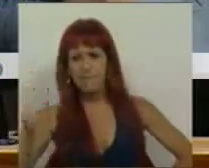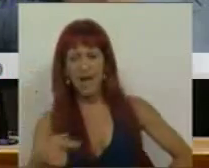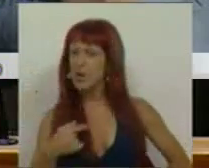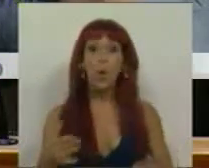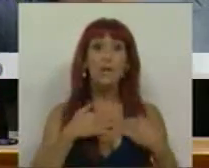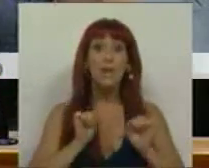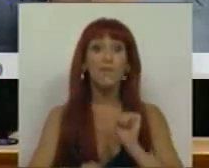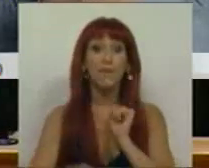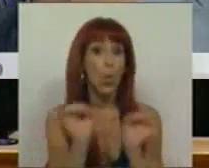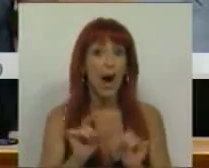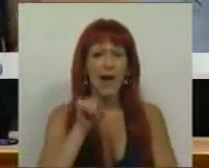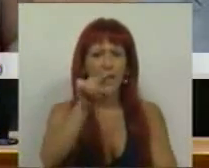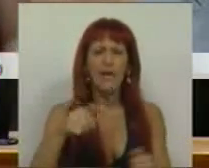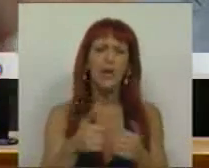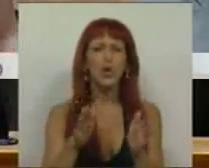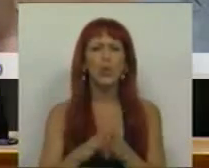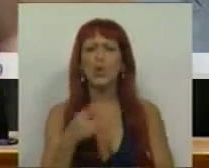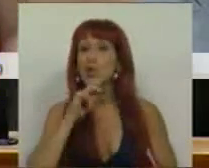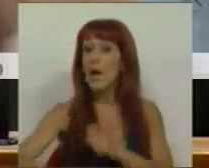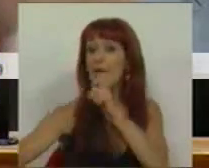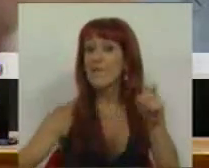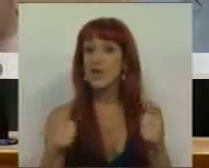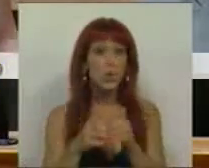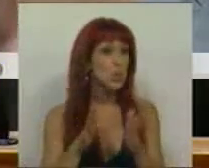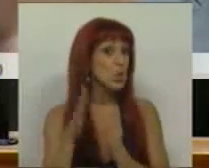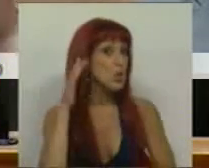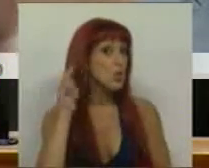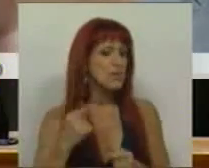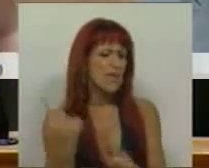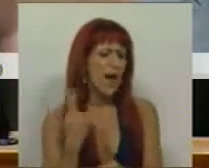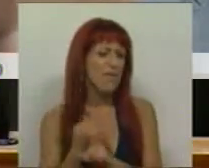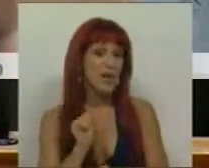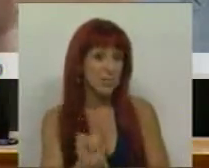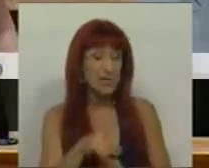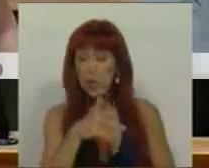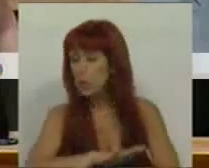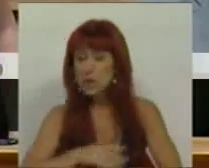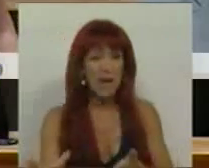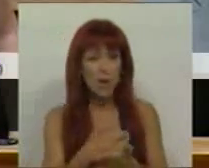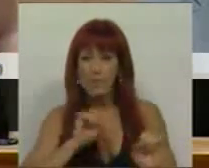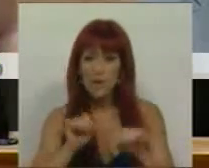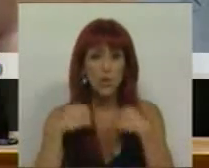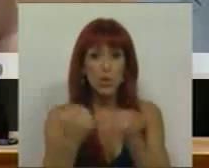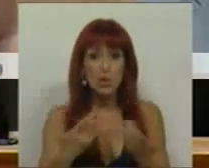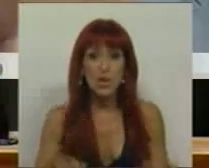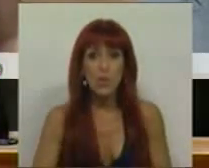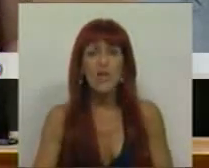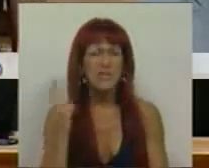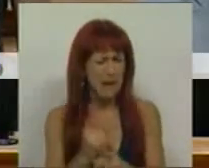vossa irresponsabilidade é, depois de todos os avisos, depois dos números sucessivos da vossa desgraça económica e social,